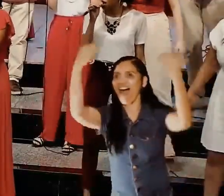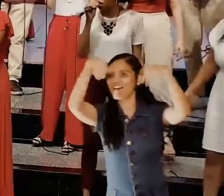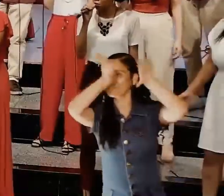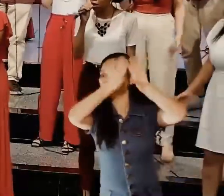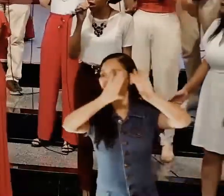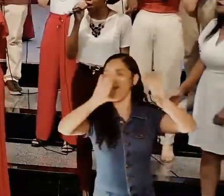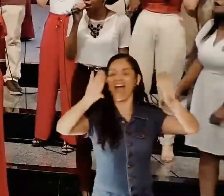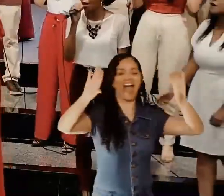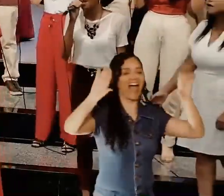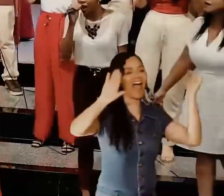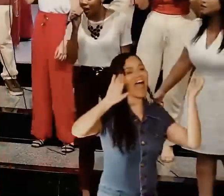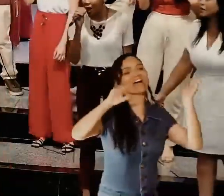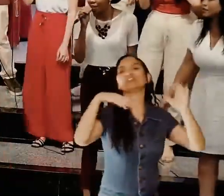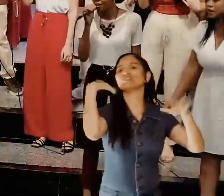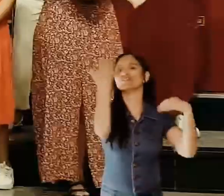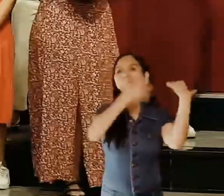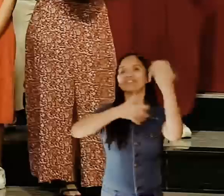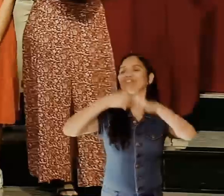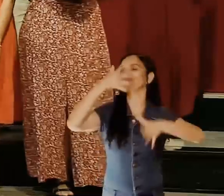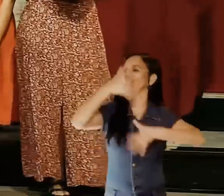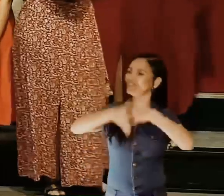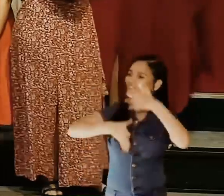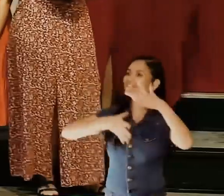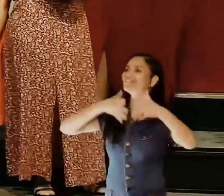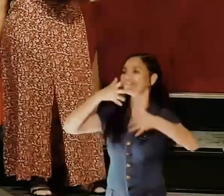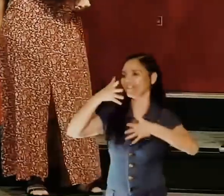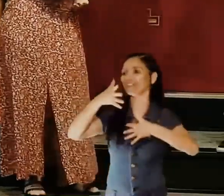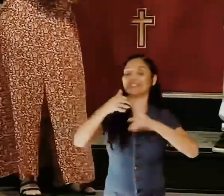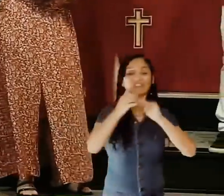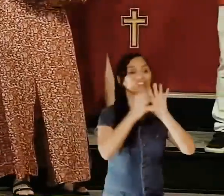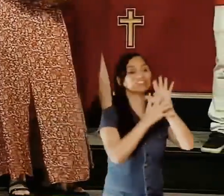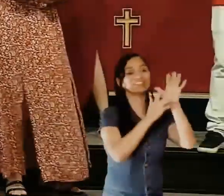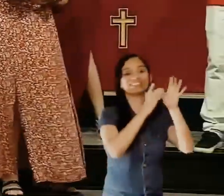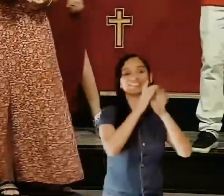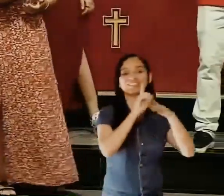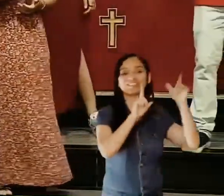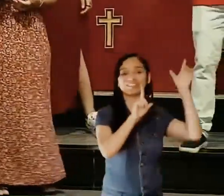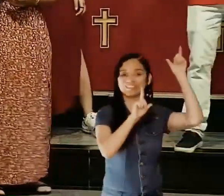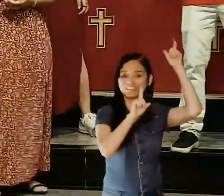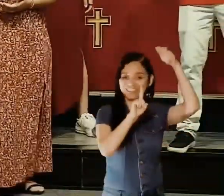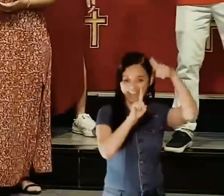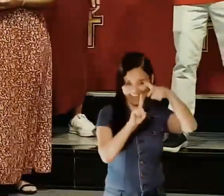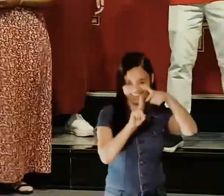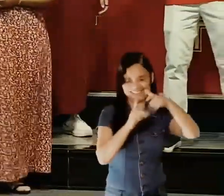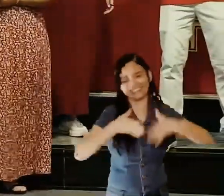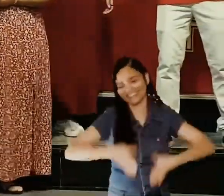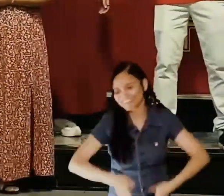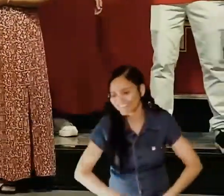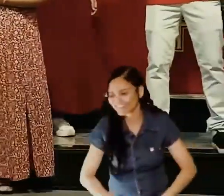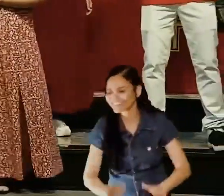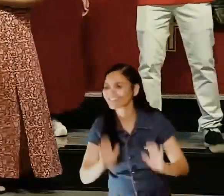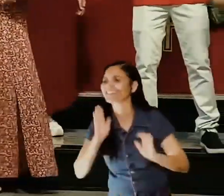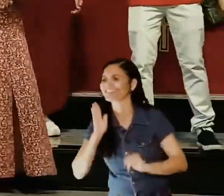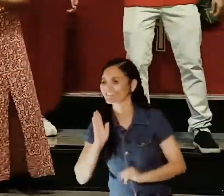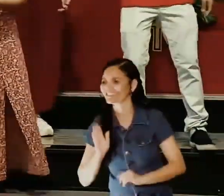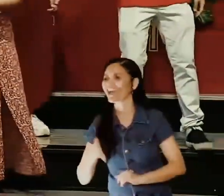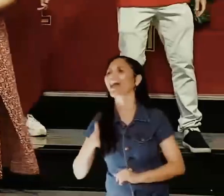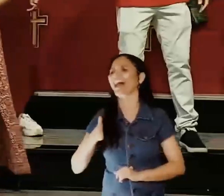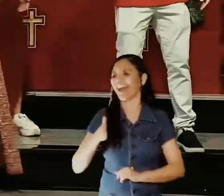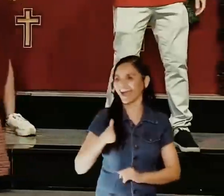céus cantai, nasceu o Rei Jesus, nasceu o Rei